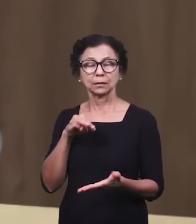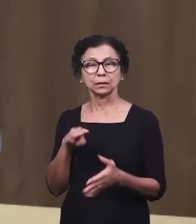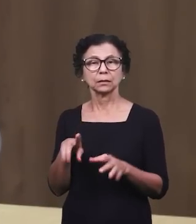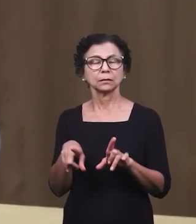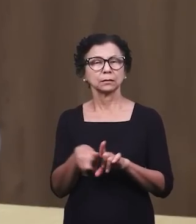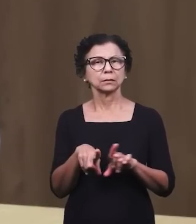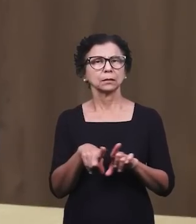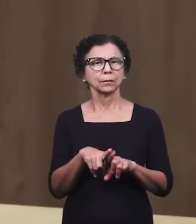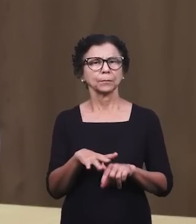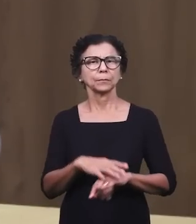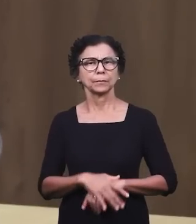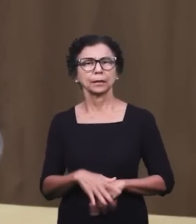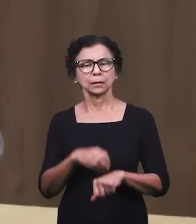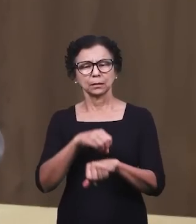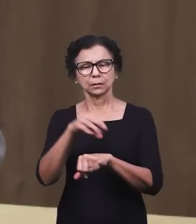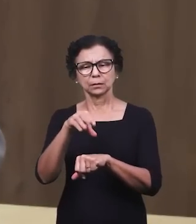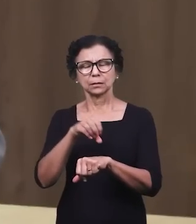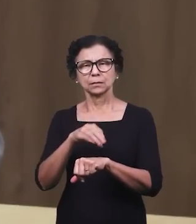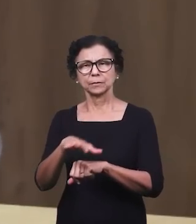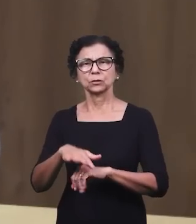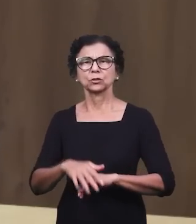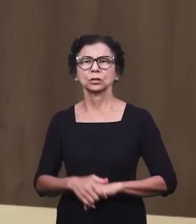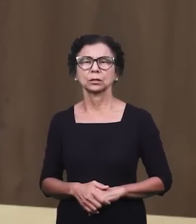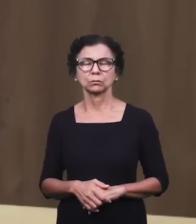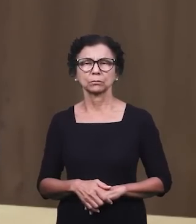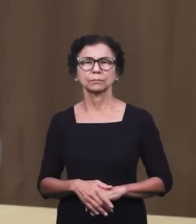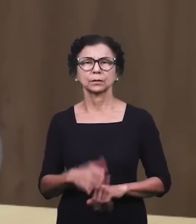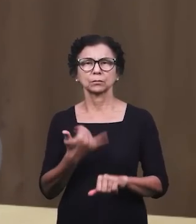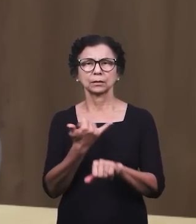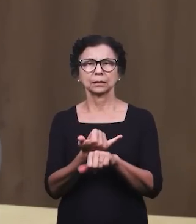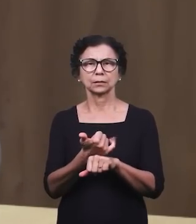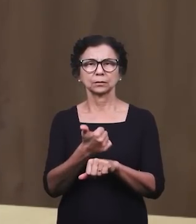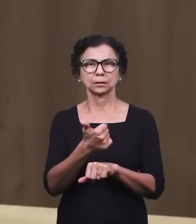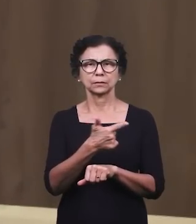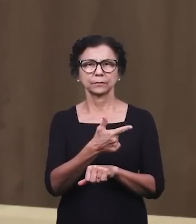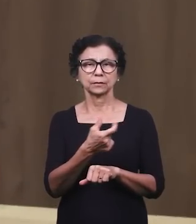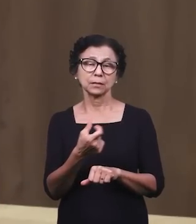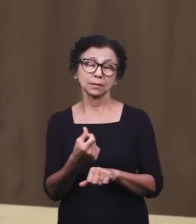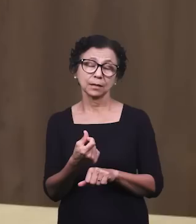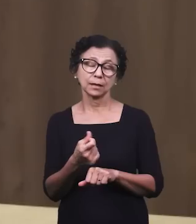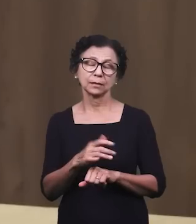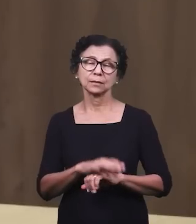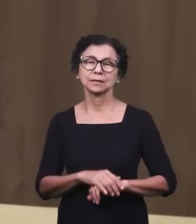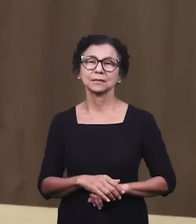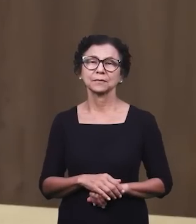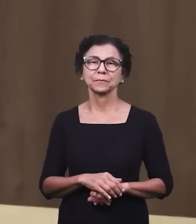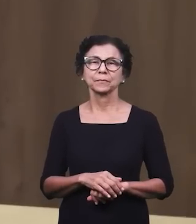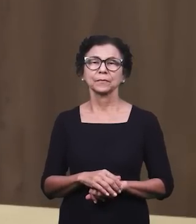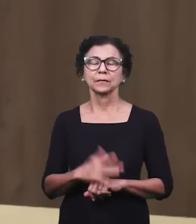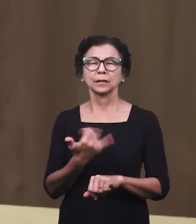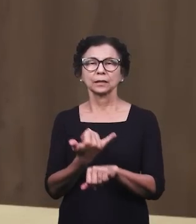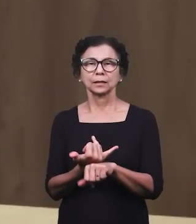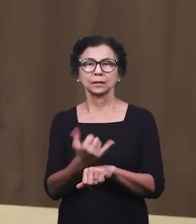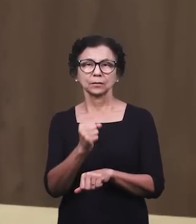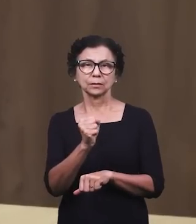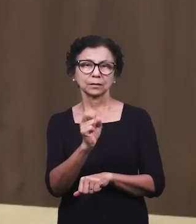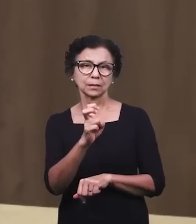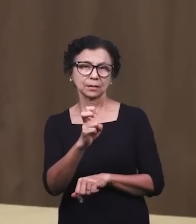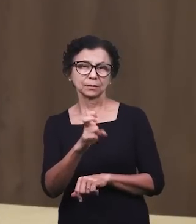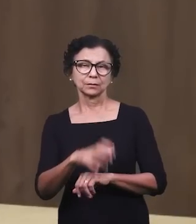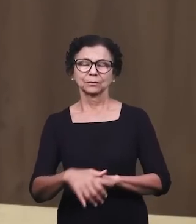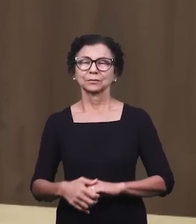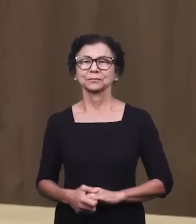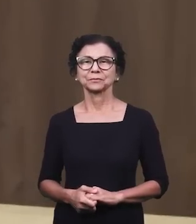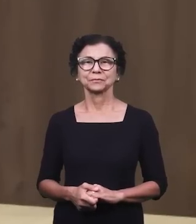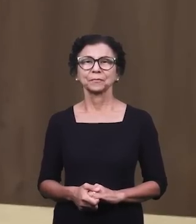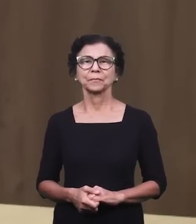também transmitidos nos seus horários no canal 126, no canal 85, da Embratel, Sky Livre, respectivamente, tá? E você